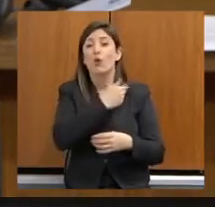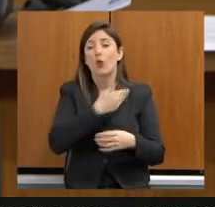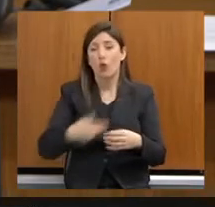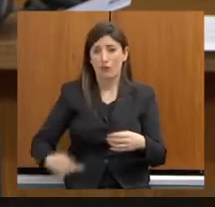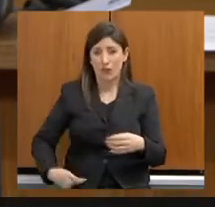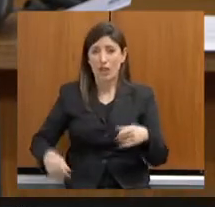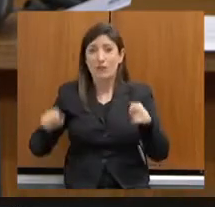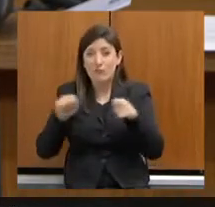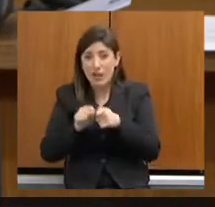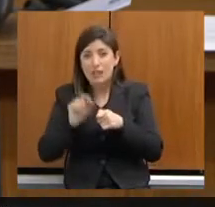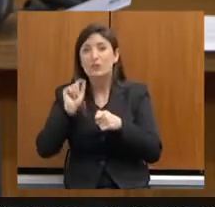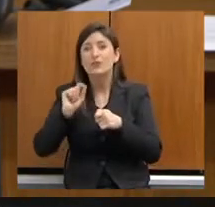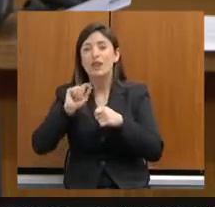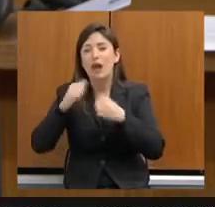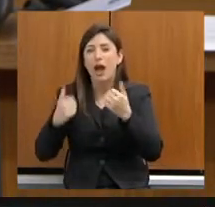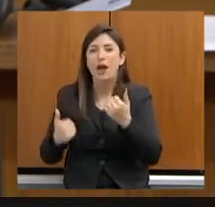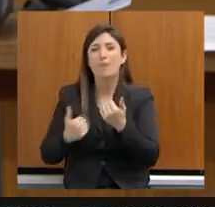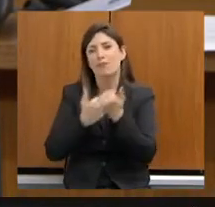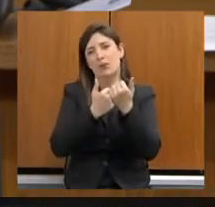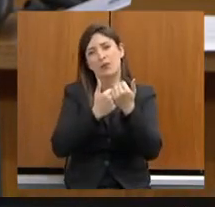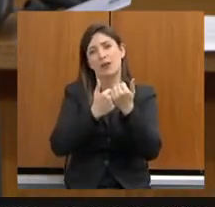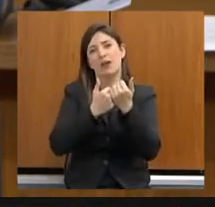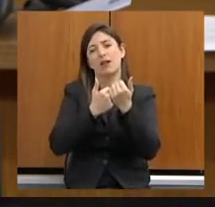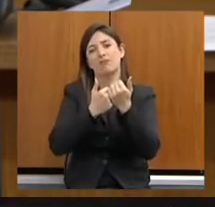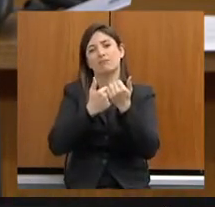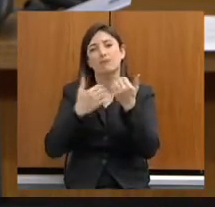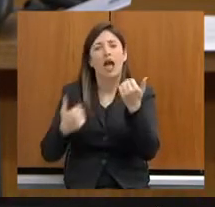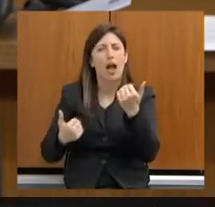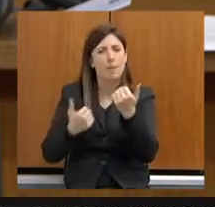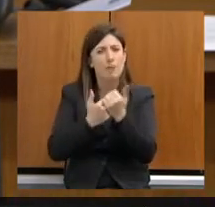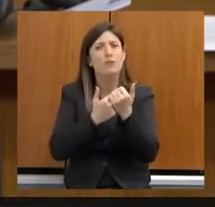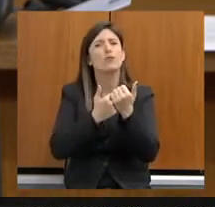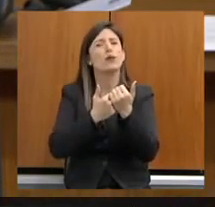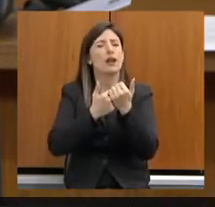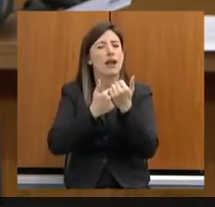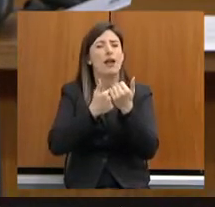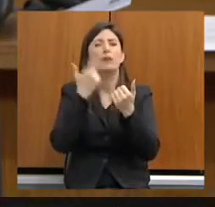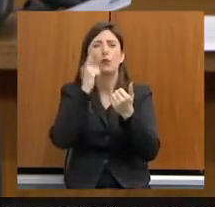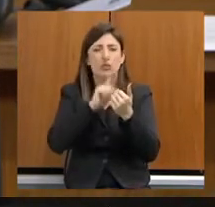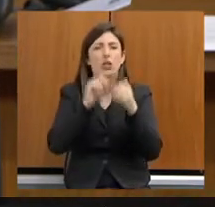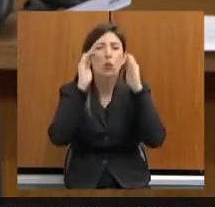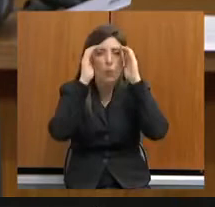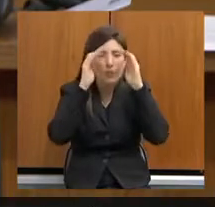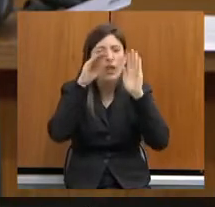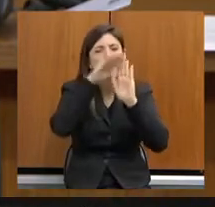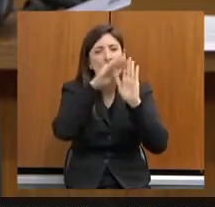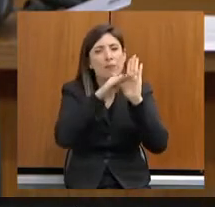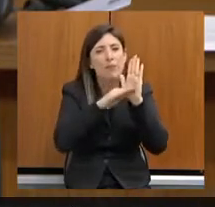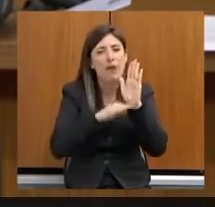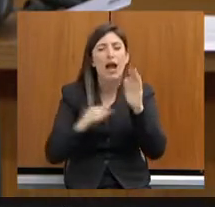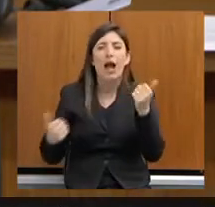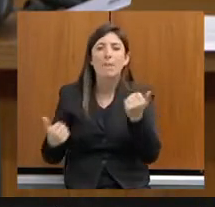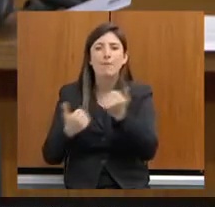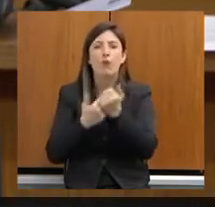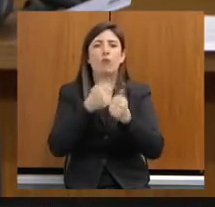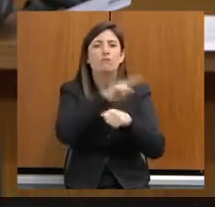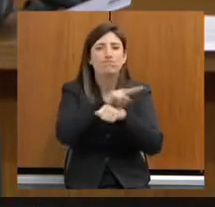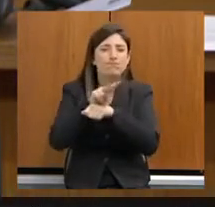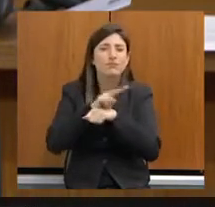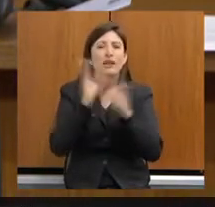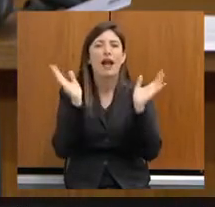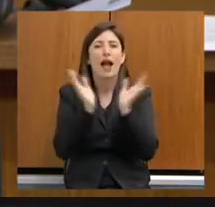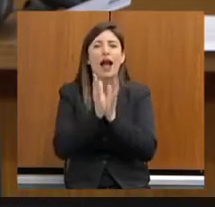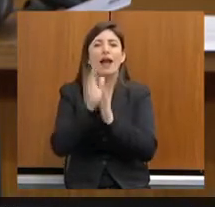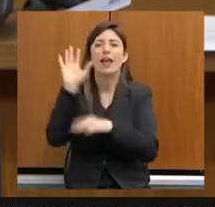faz É apoiar os cumprimentos dos condicionais um apoio na área ambiental e apoio na área